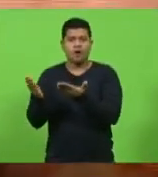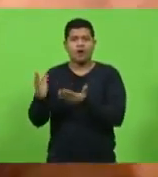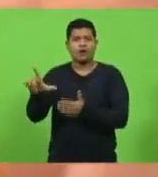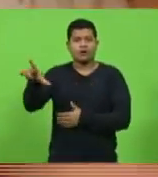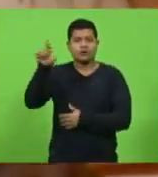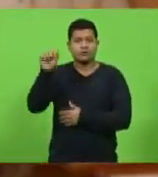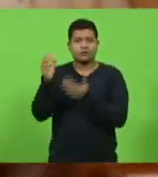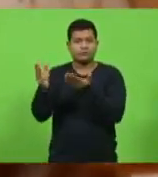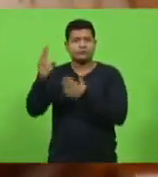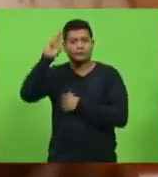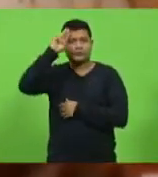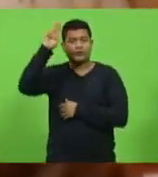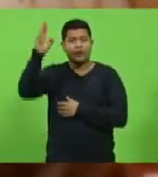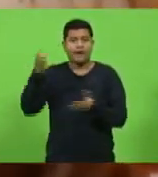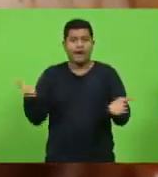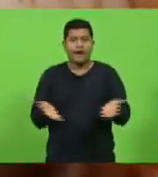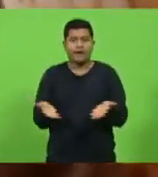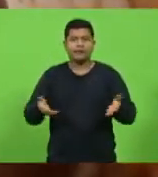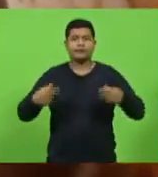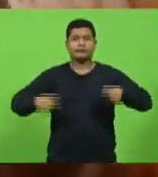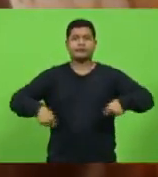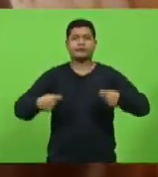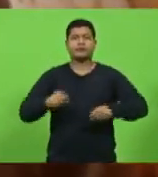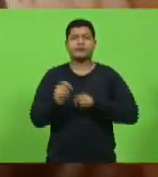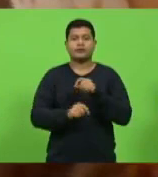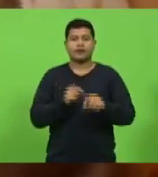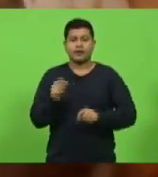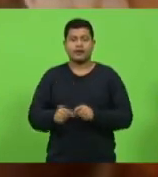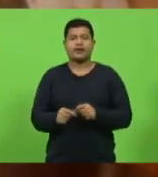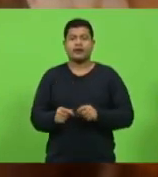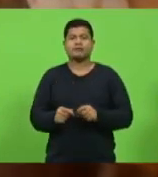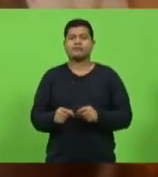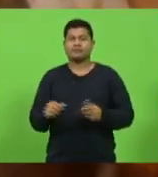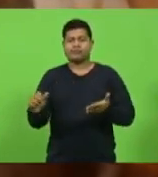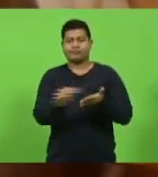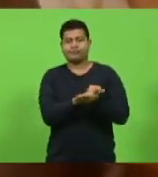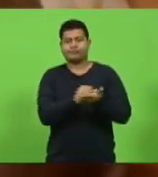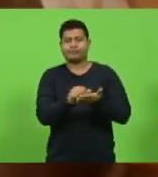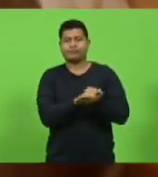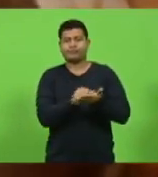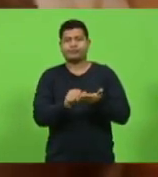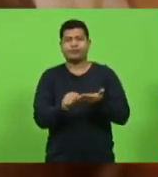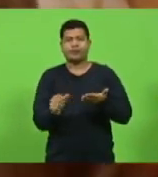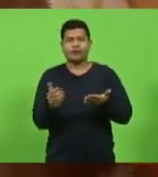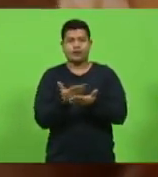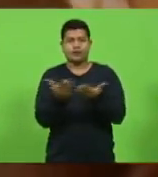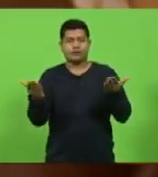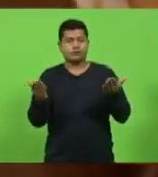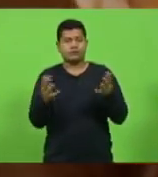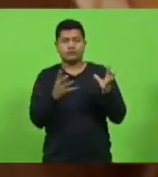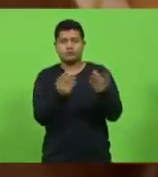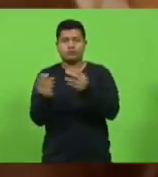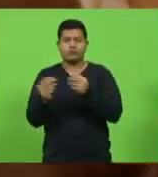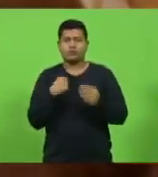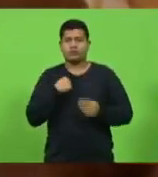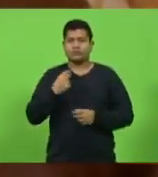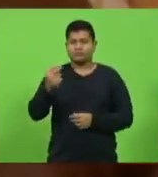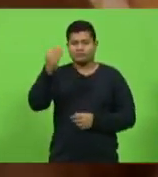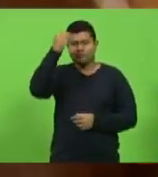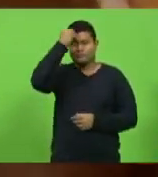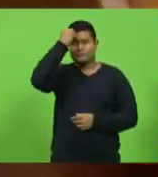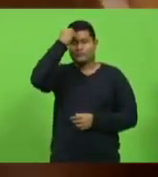que agora precisa limpar a mancha que ele deixou sobre as nossas cabeças. O